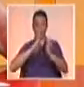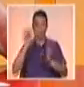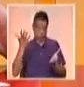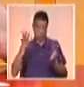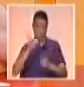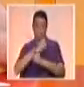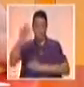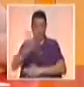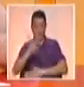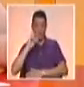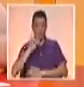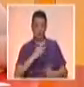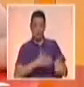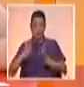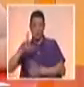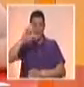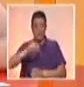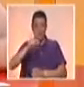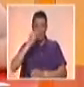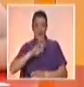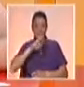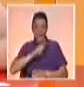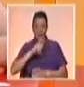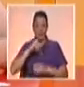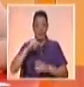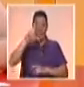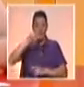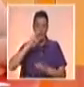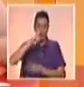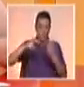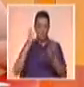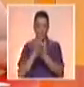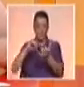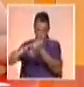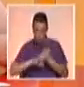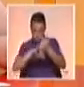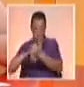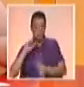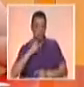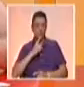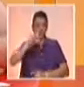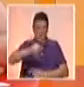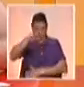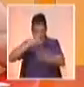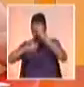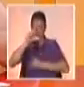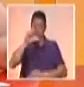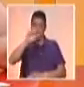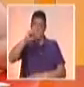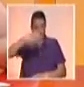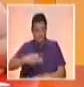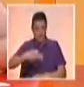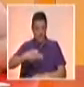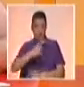porque o fazem. Isso por um lado, e por outro lado os pais também procurarem escolas, associações de surdos, onde possam aprender a língua gestual, para que em